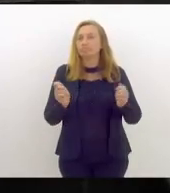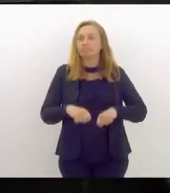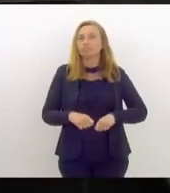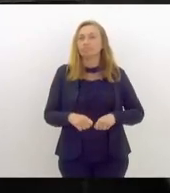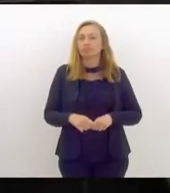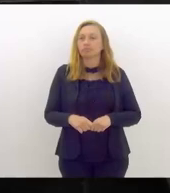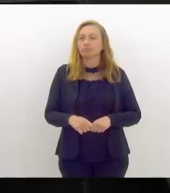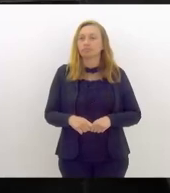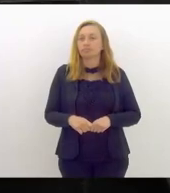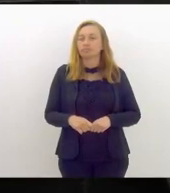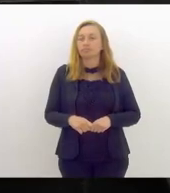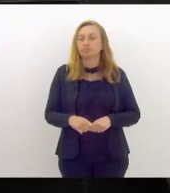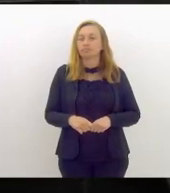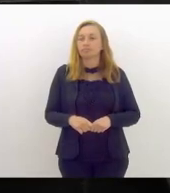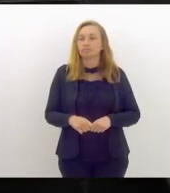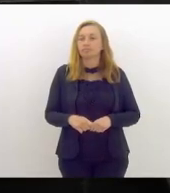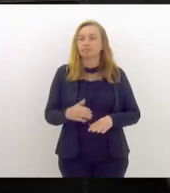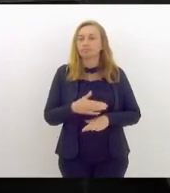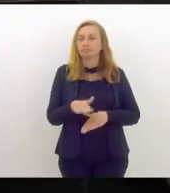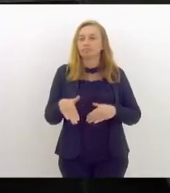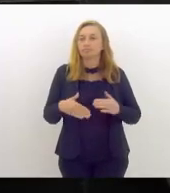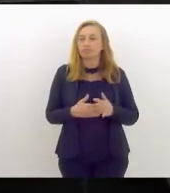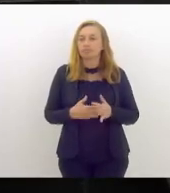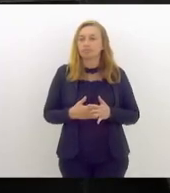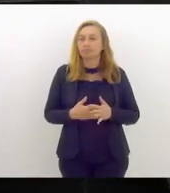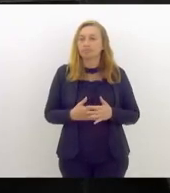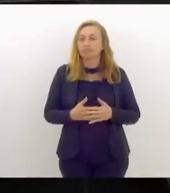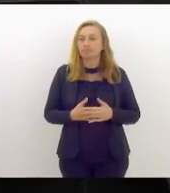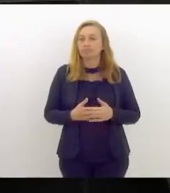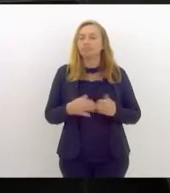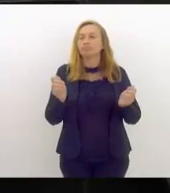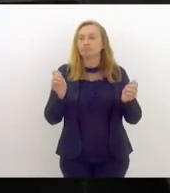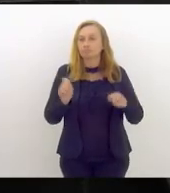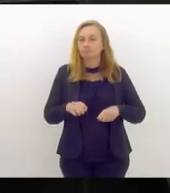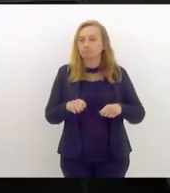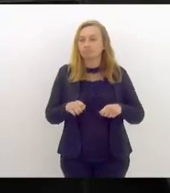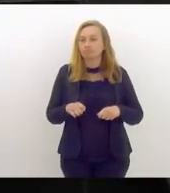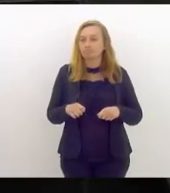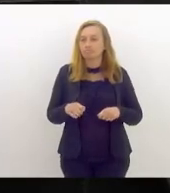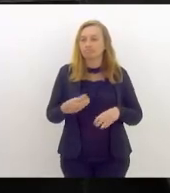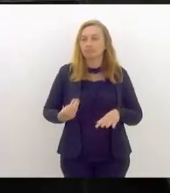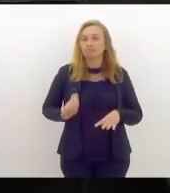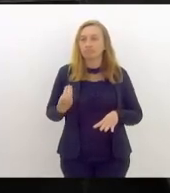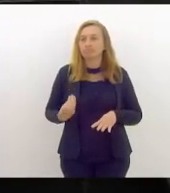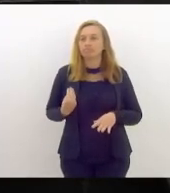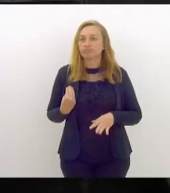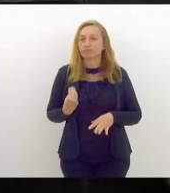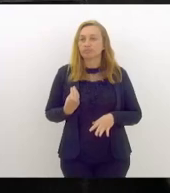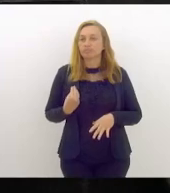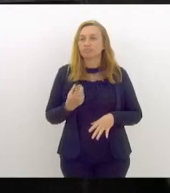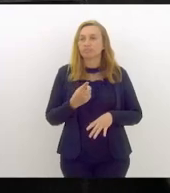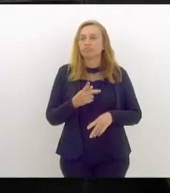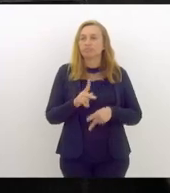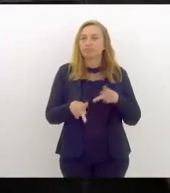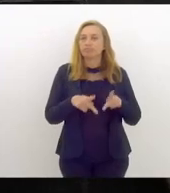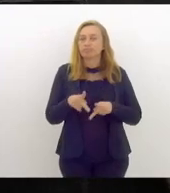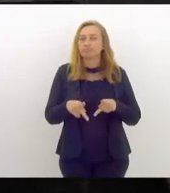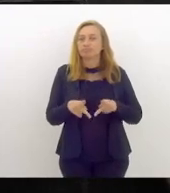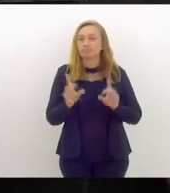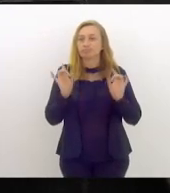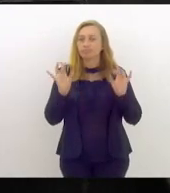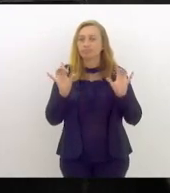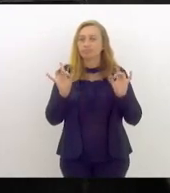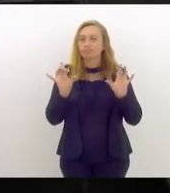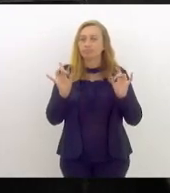capacidade de garantir a todos aqueles e aquelas a possibilidade de sobrevivência da nossa população, em